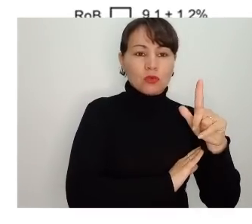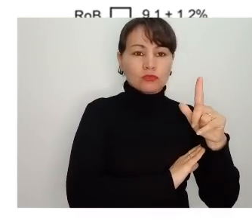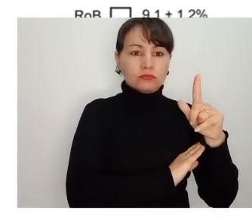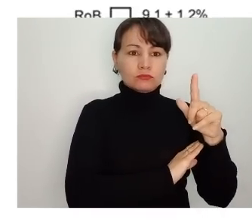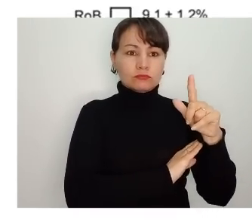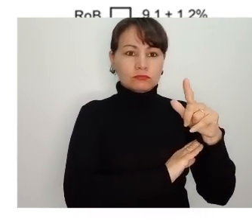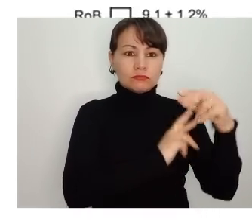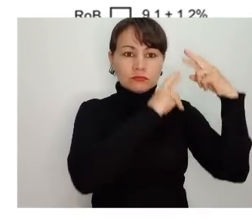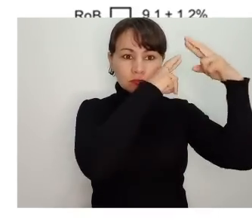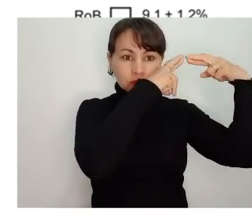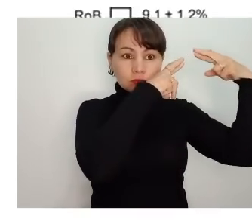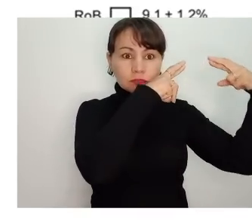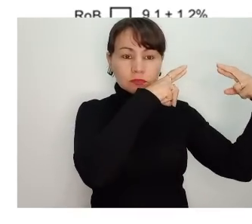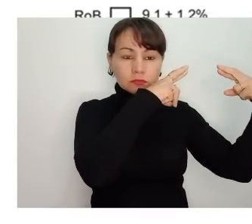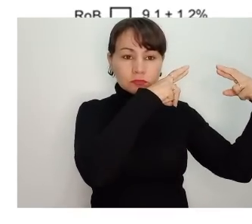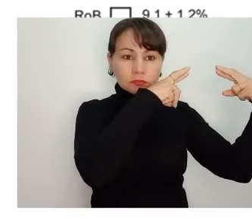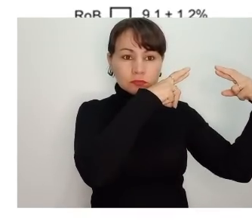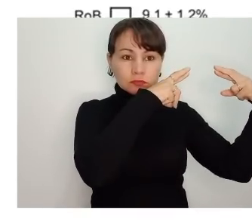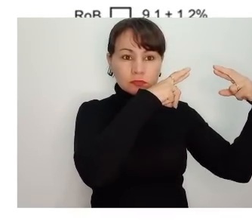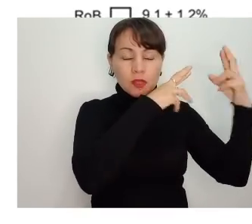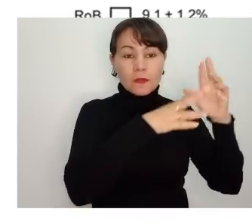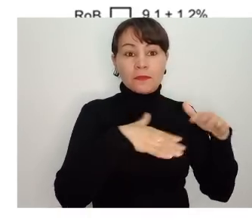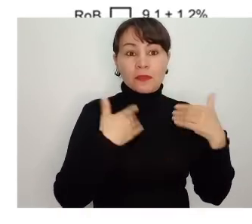sinápticas. Esse mesmo neurônio.